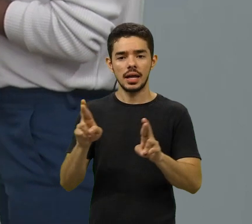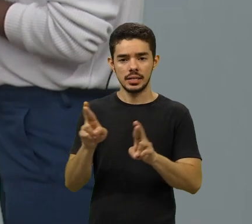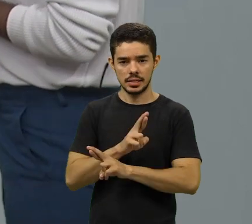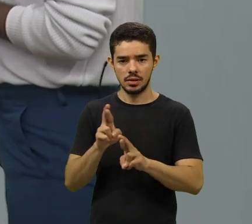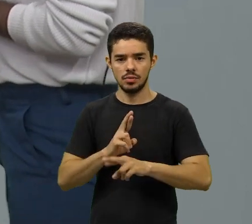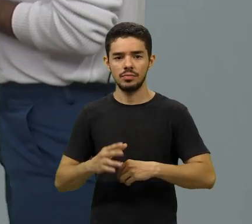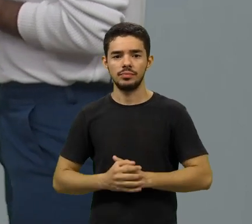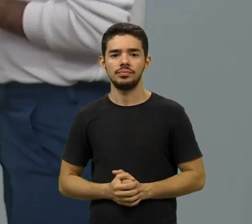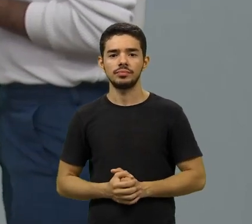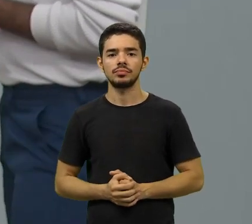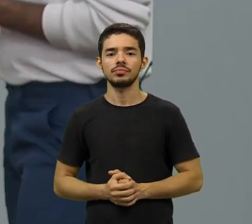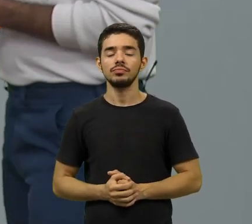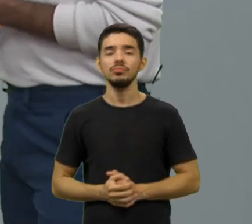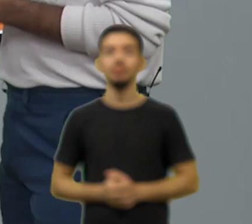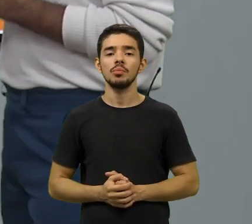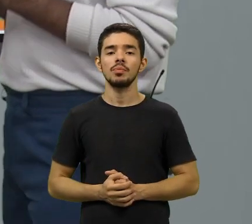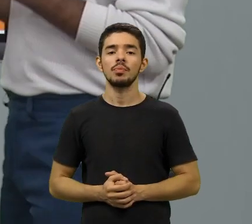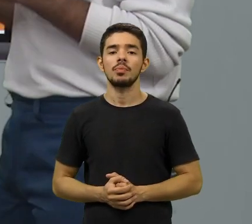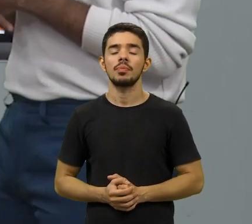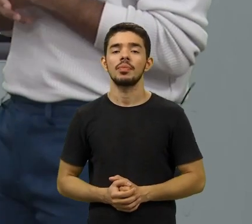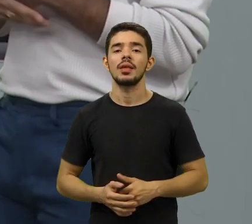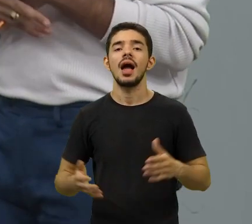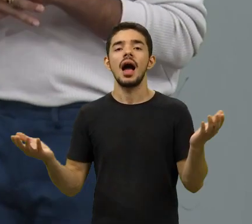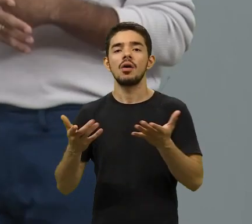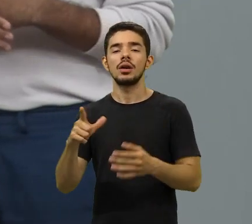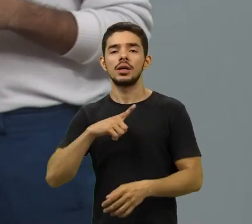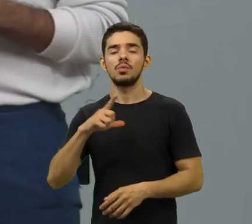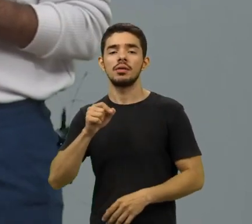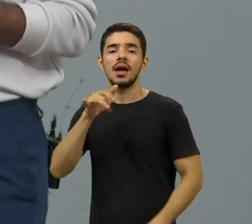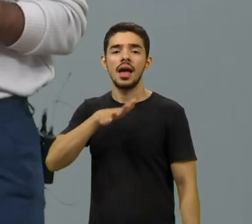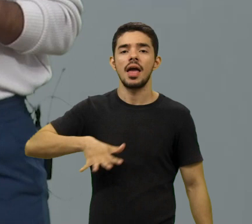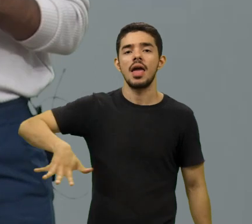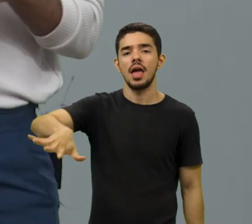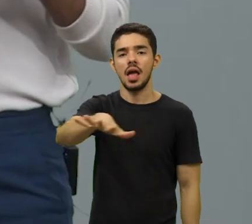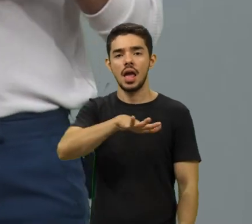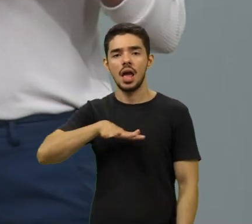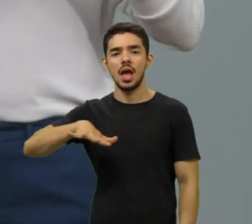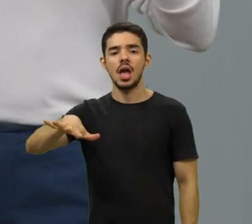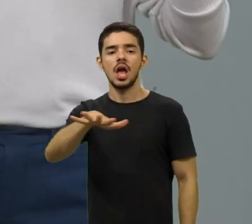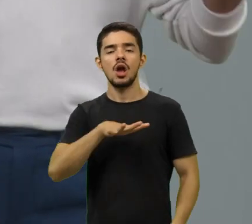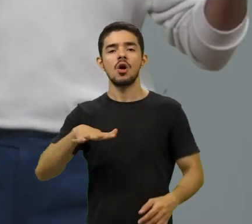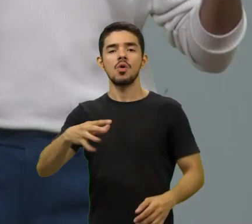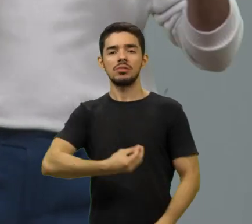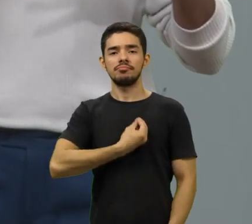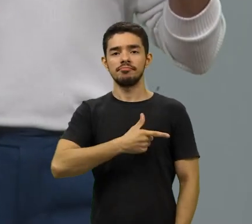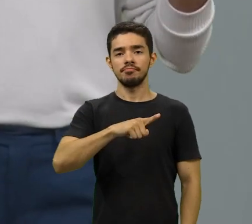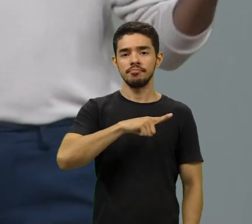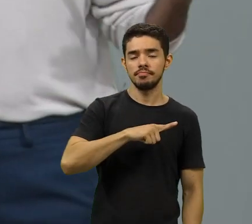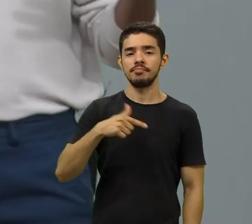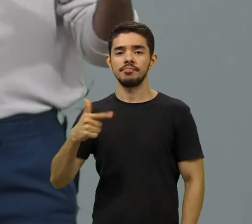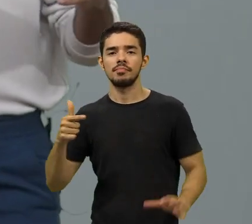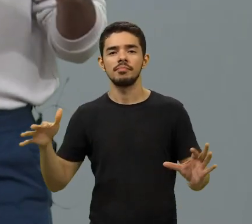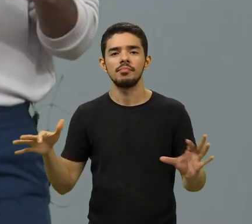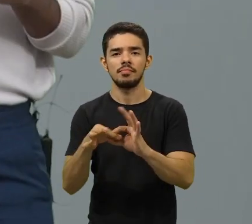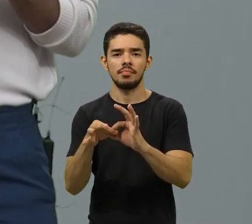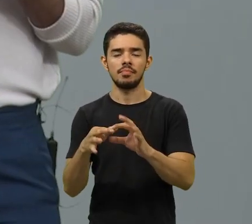relação entre si. Nós temos agora o ecossistema. O ecossistema ele já é bem mais amplo, bem mais